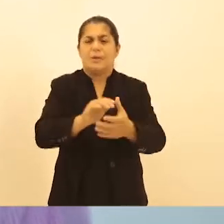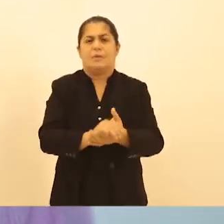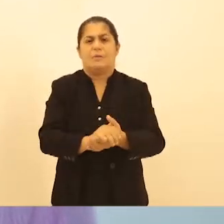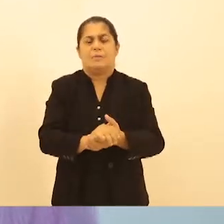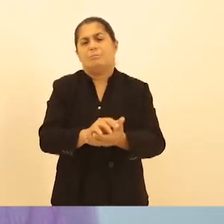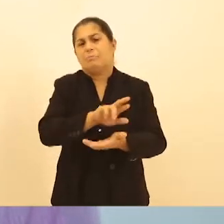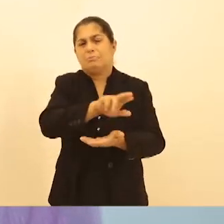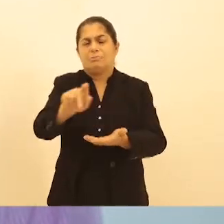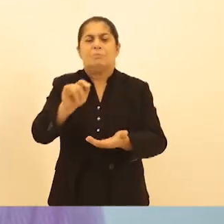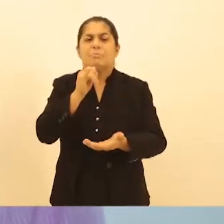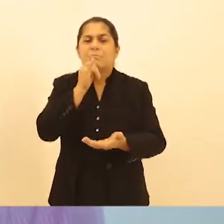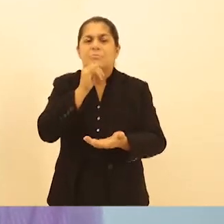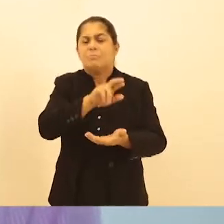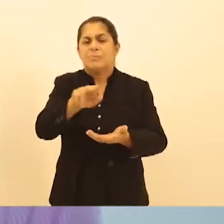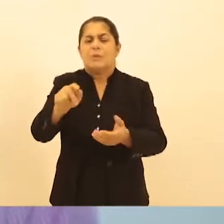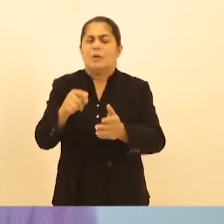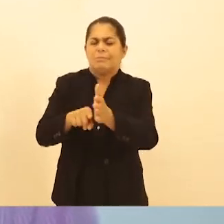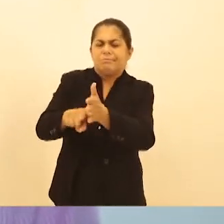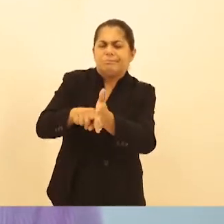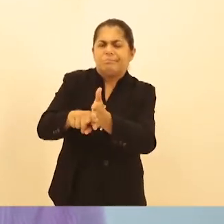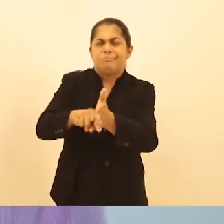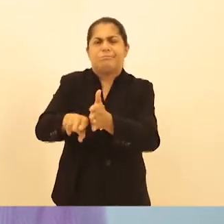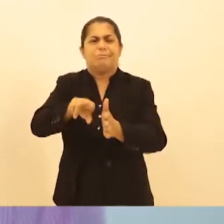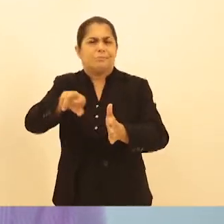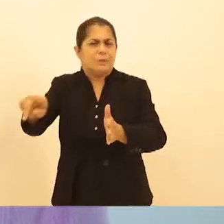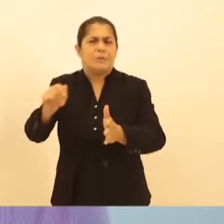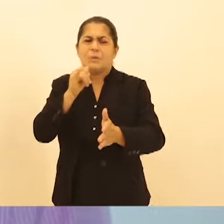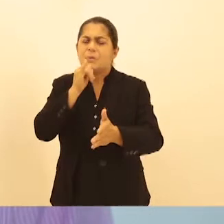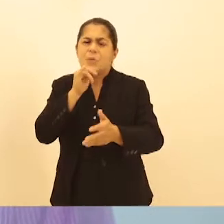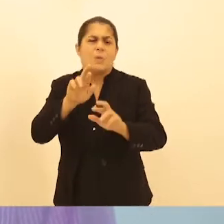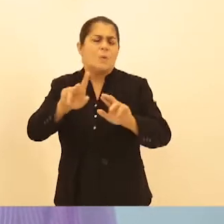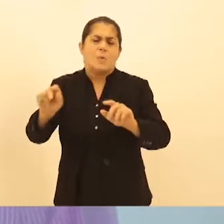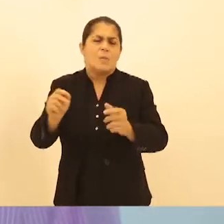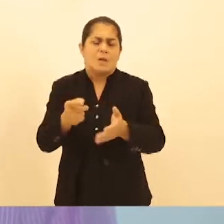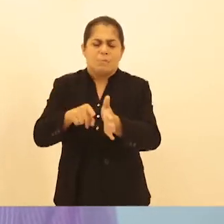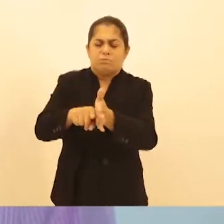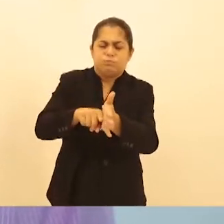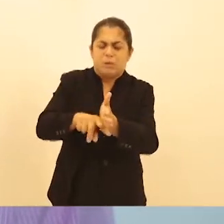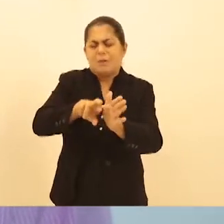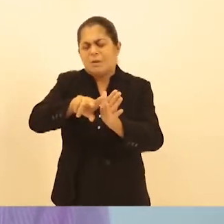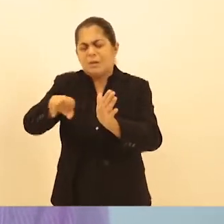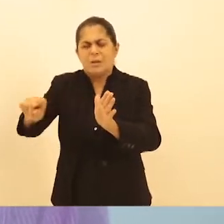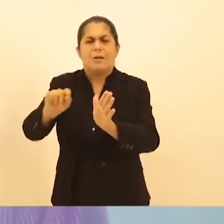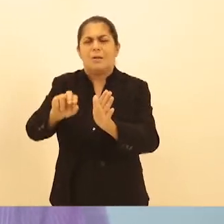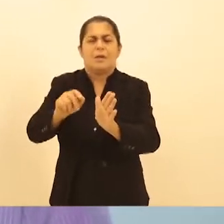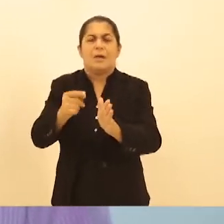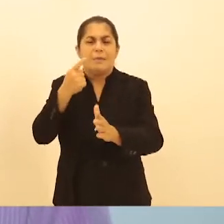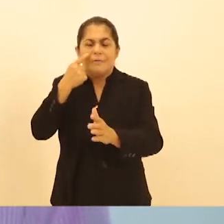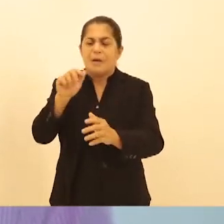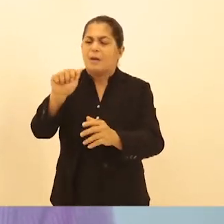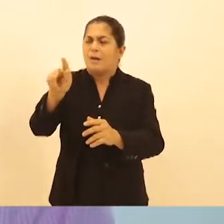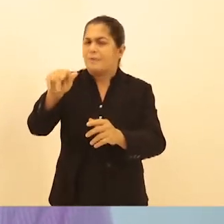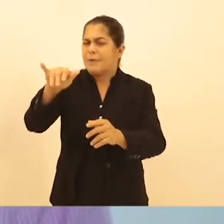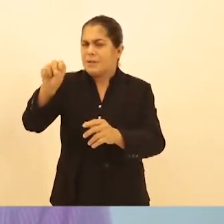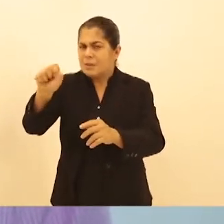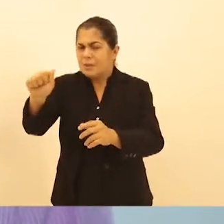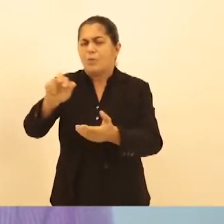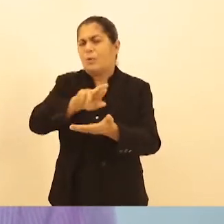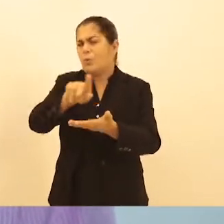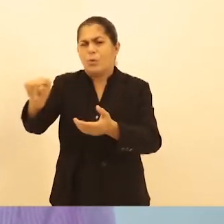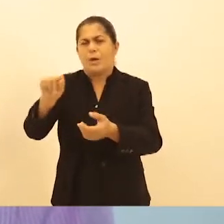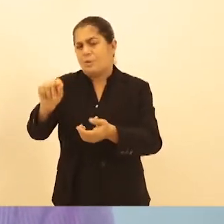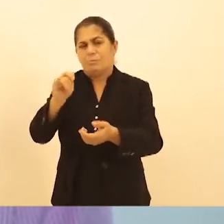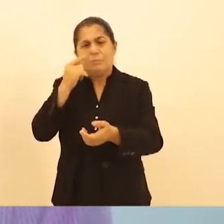verificada durante a inspeção ea esses medicamentos que foram listados pela anvisa e já foram retirados